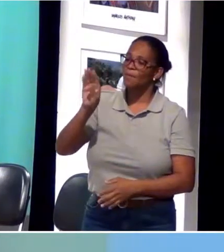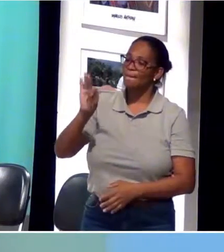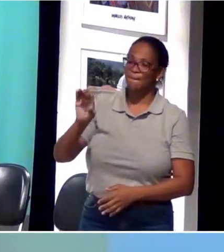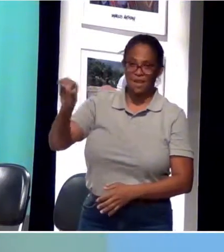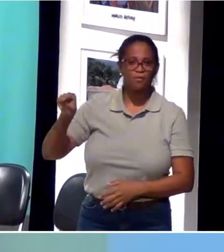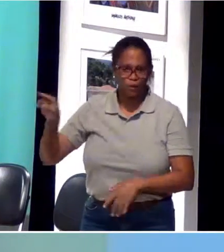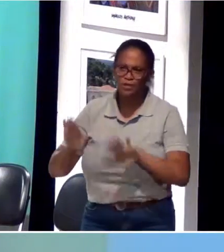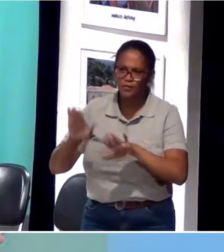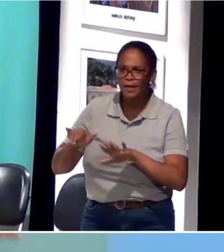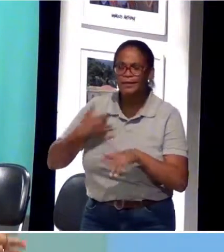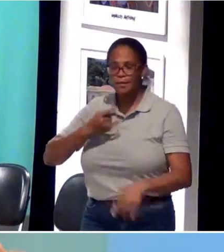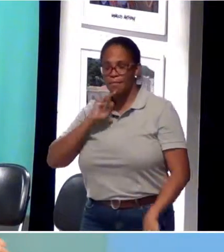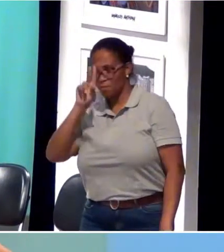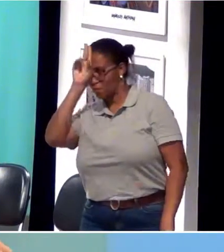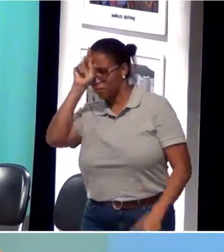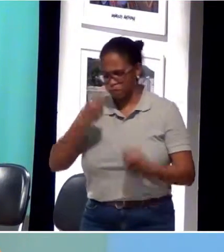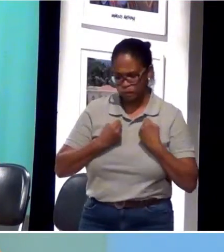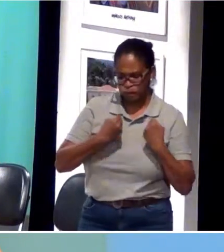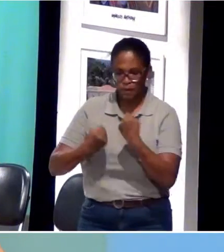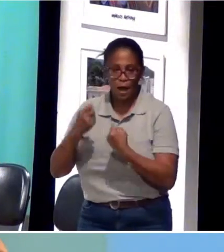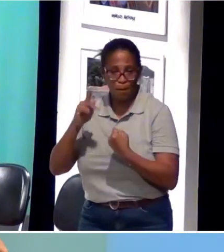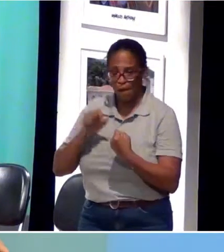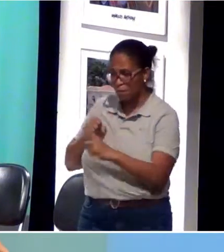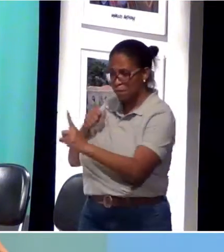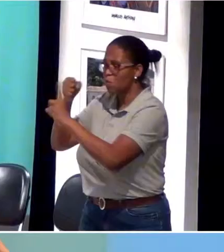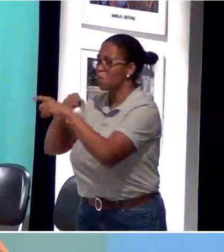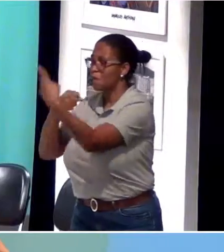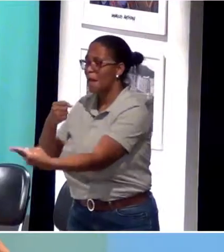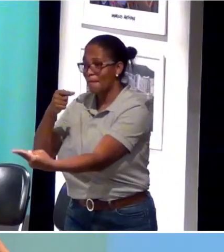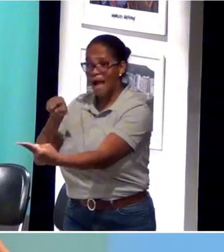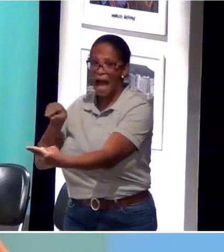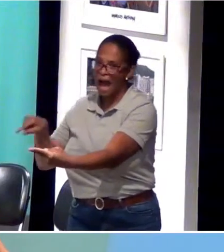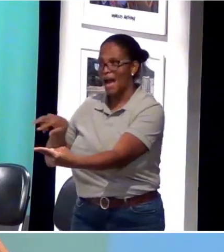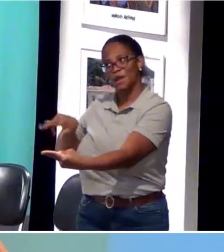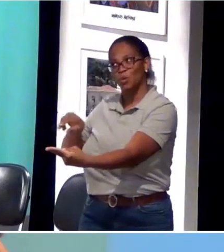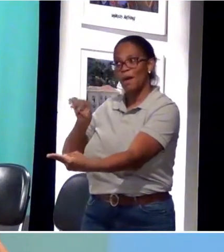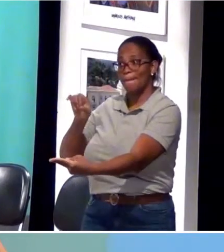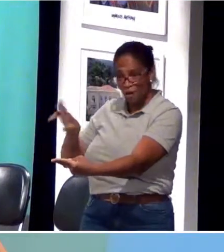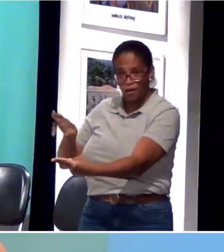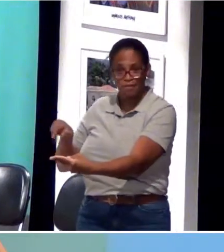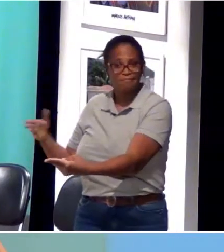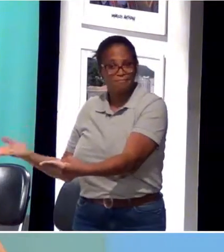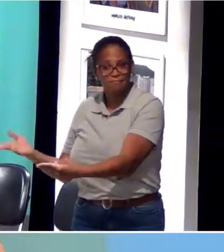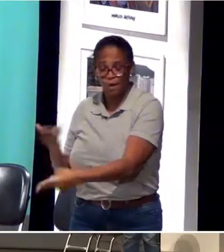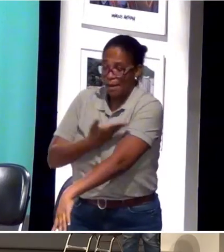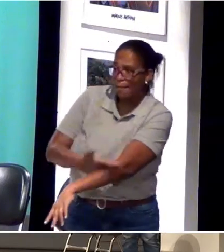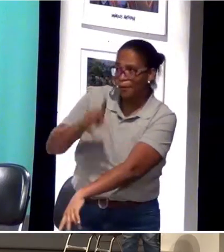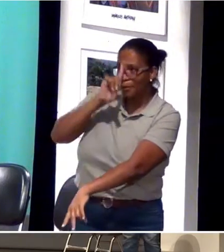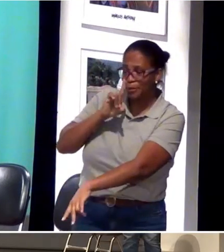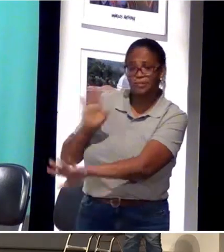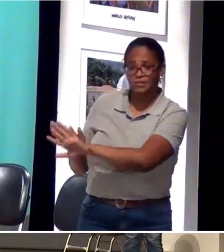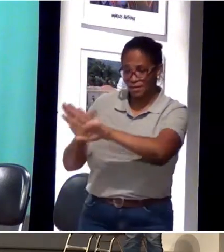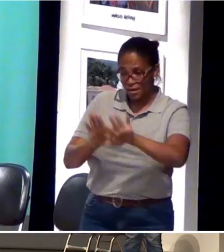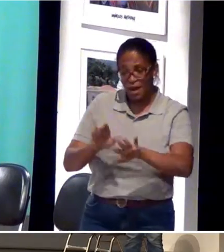pegue bêbado do carro do pai e mate alguém, isso não é o menor. E aí a legislação vai toda entender que esse